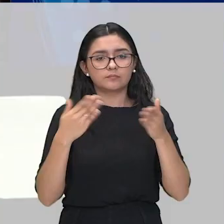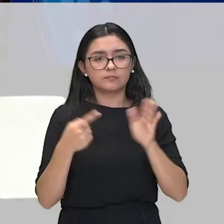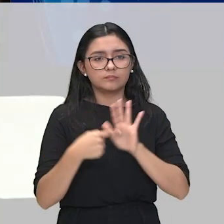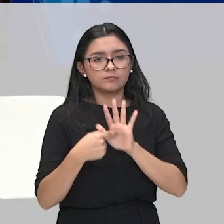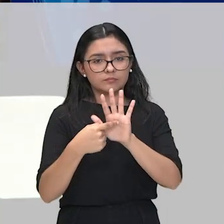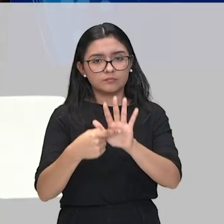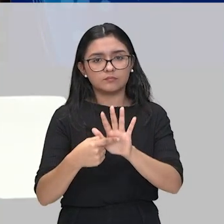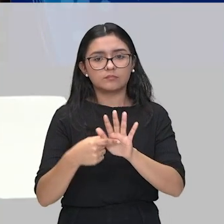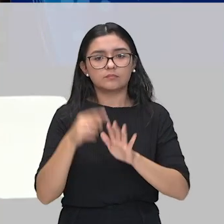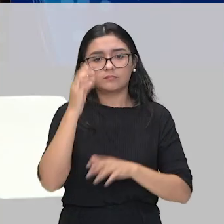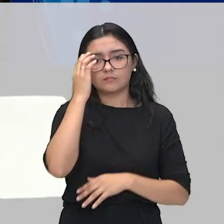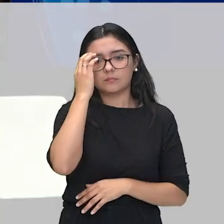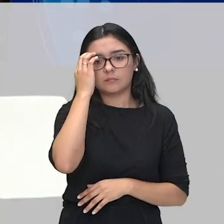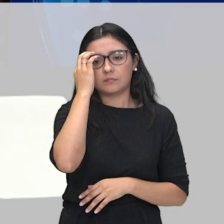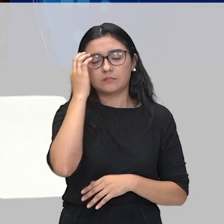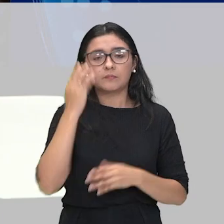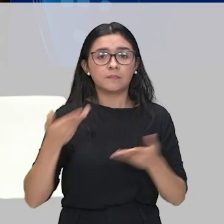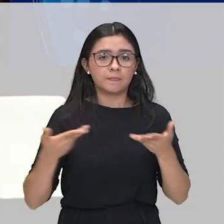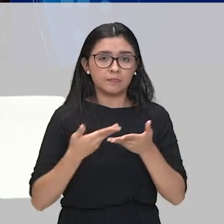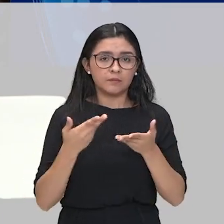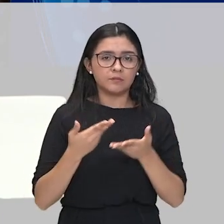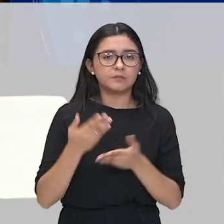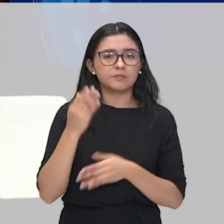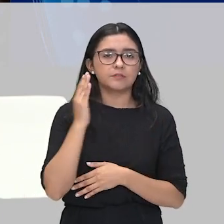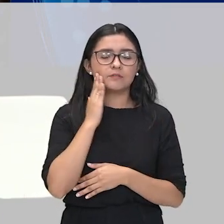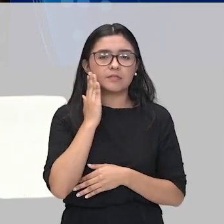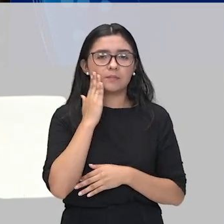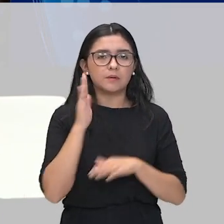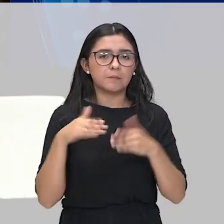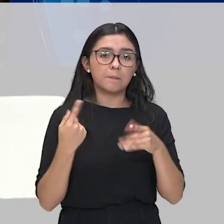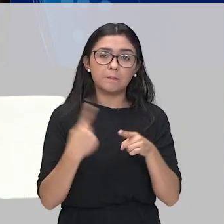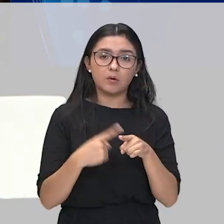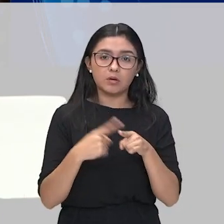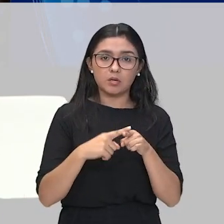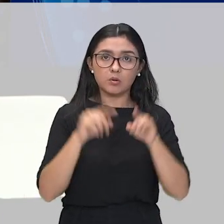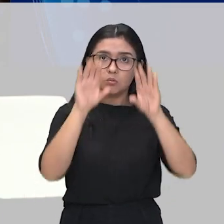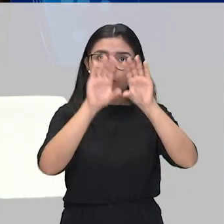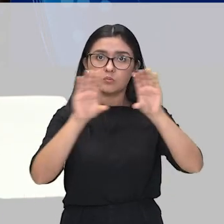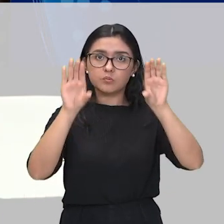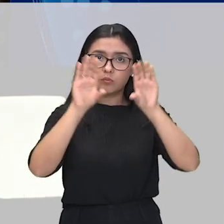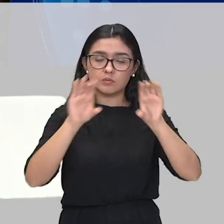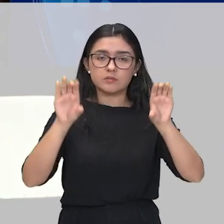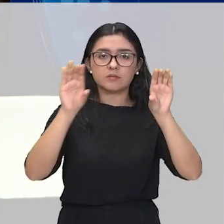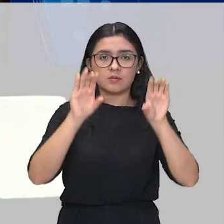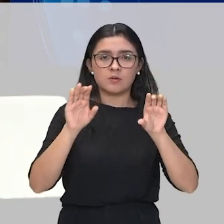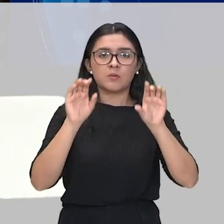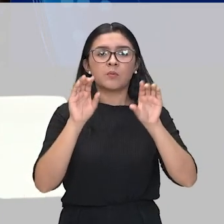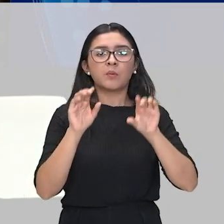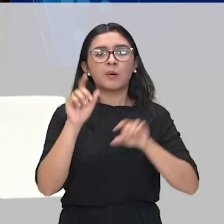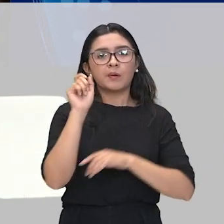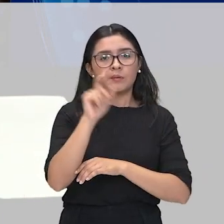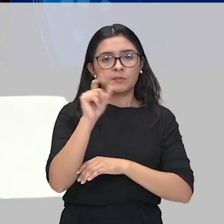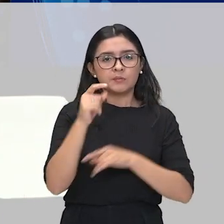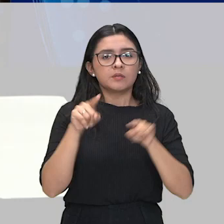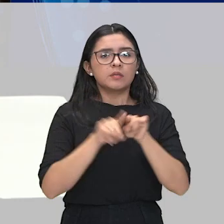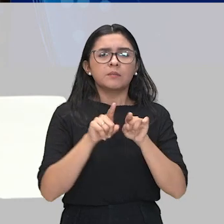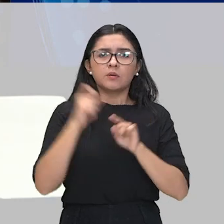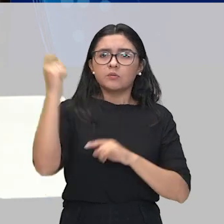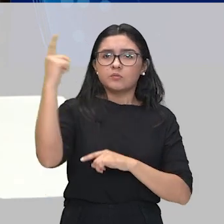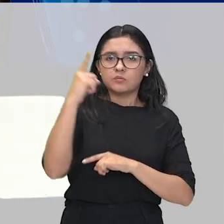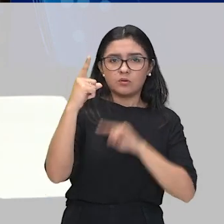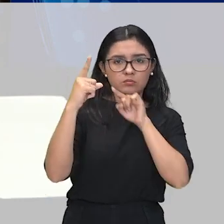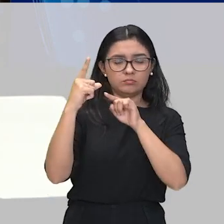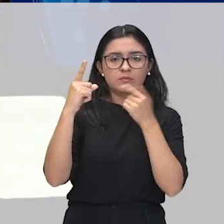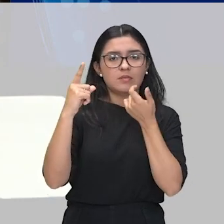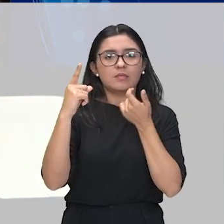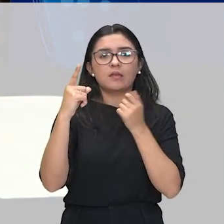você. Nós vamos descobrir por que o céu é azul e por que o nosso sol não é amarelo,